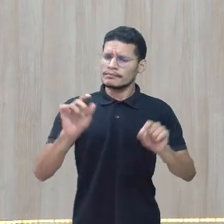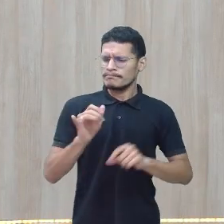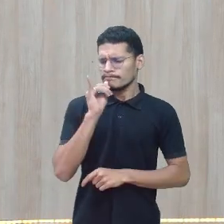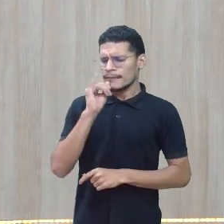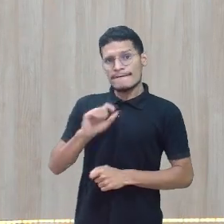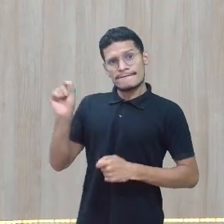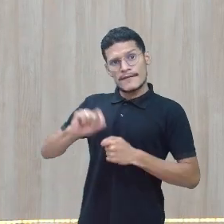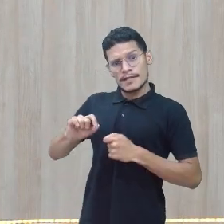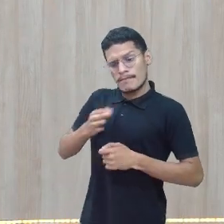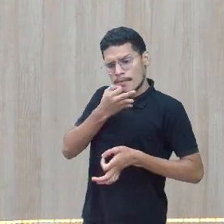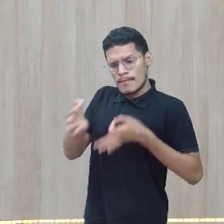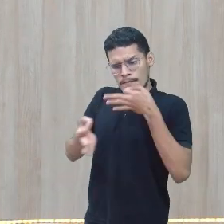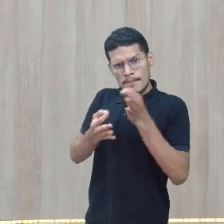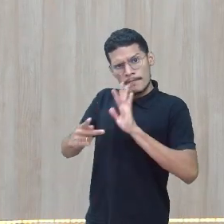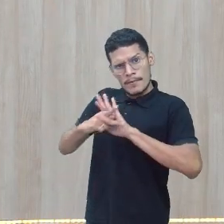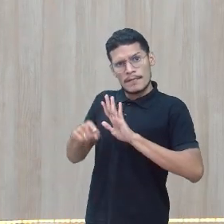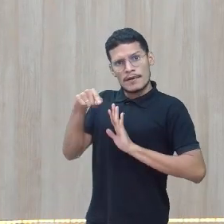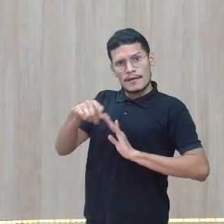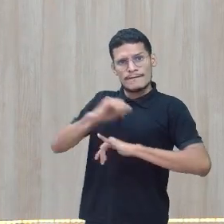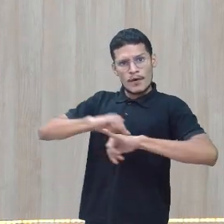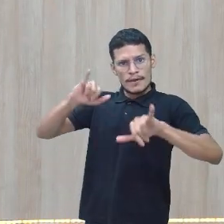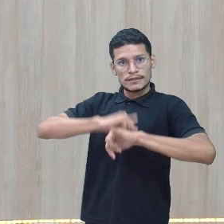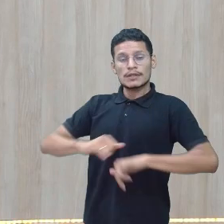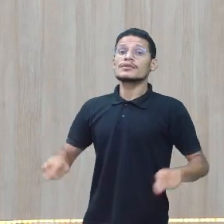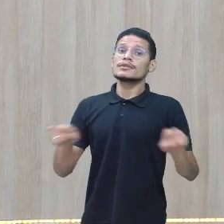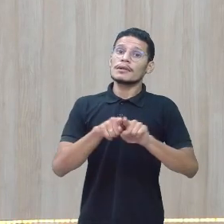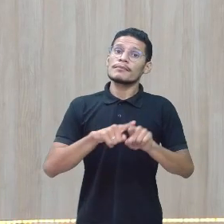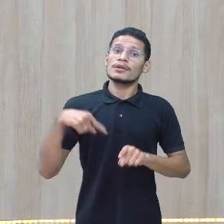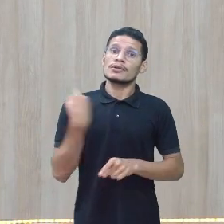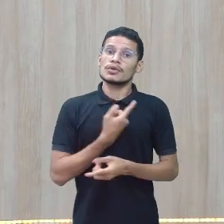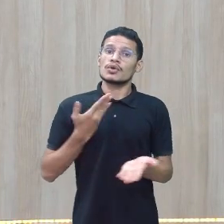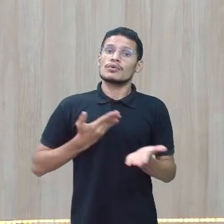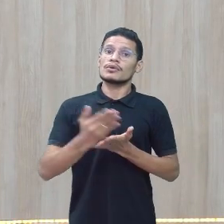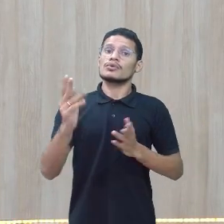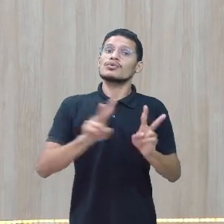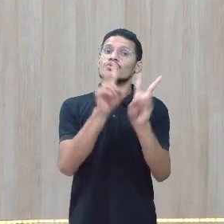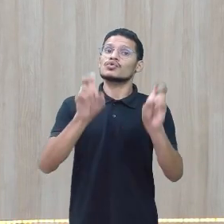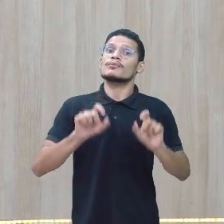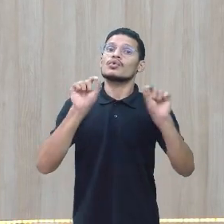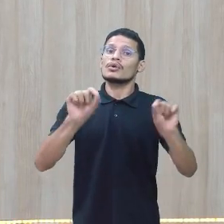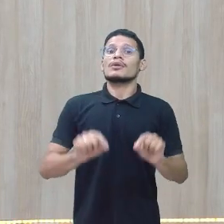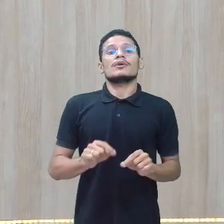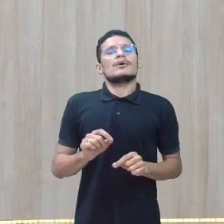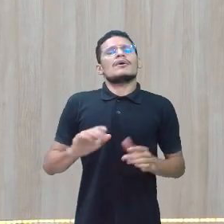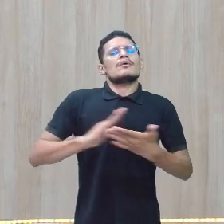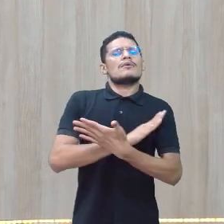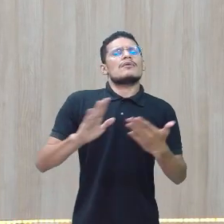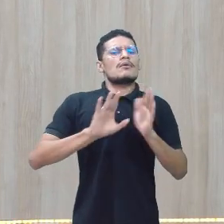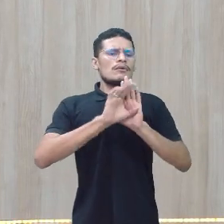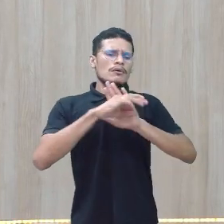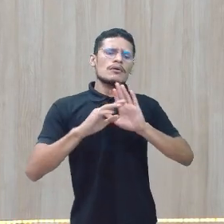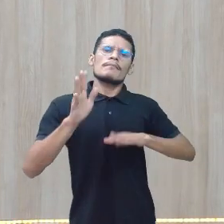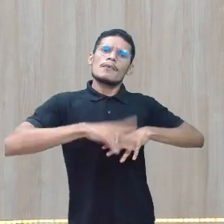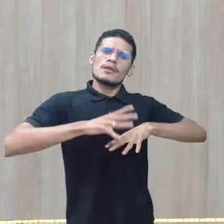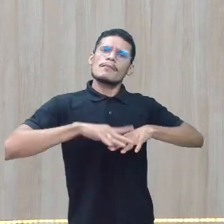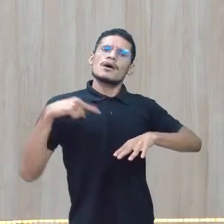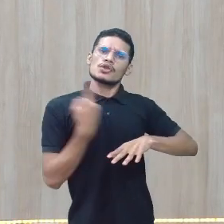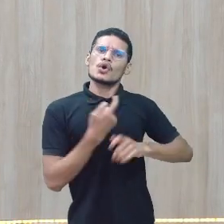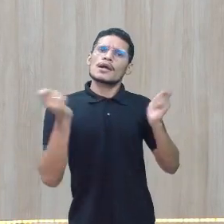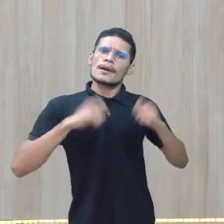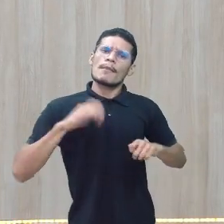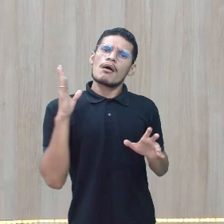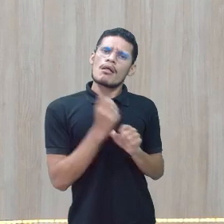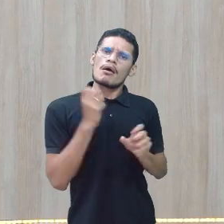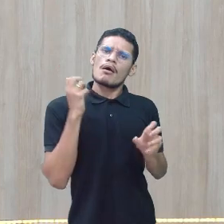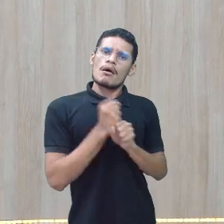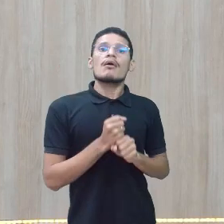a crítica daquela informação, e aí a gente começou vendo alguns conceitos matemáticos que dava para a gente calcular